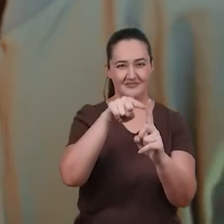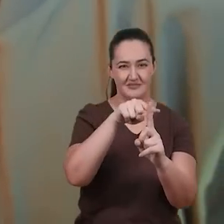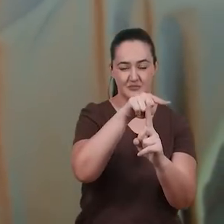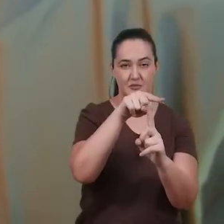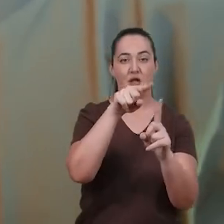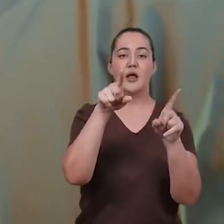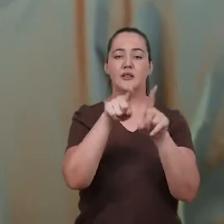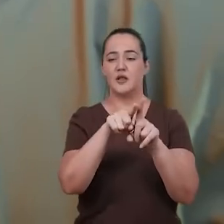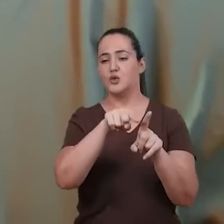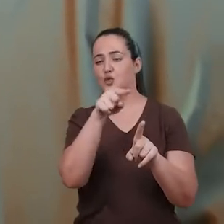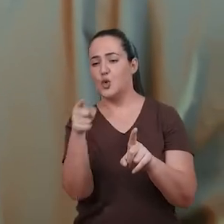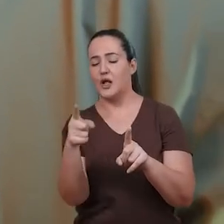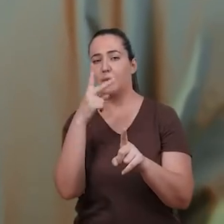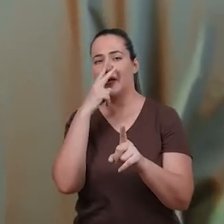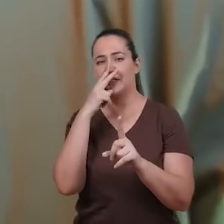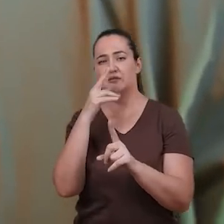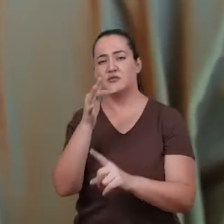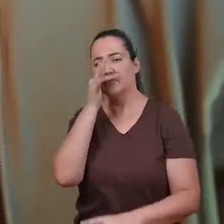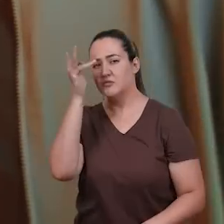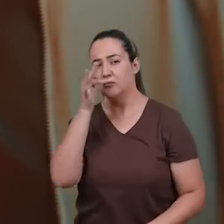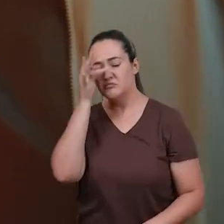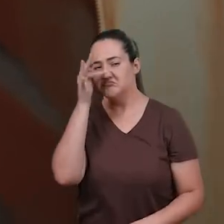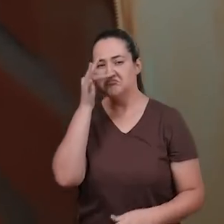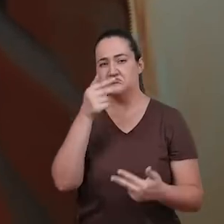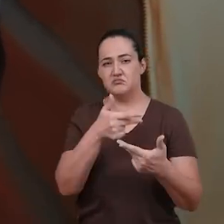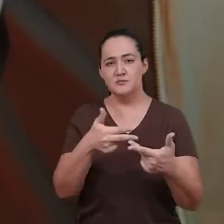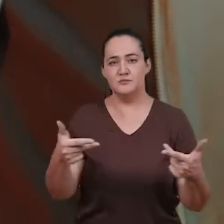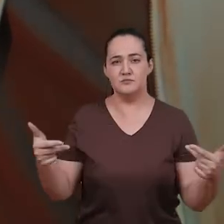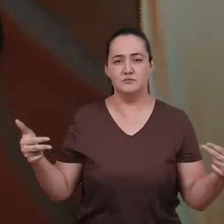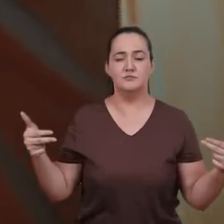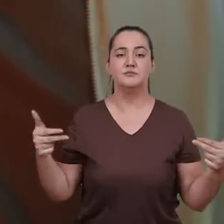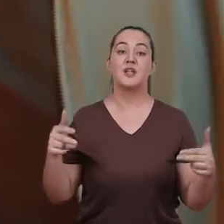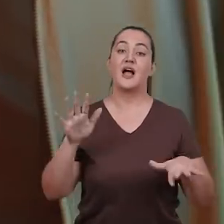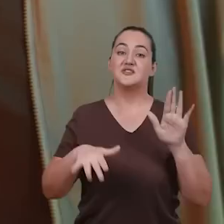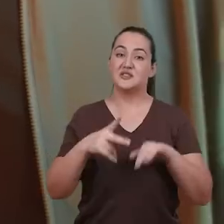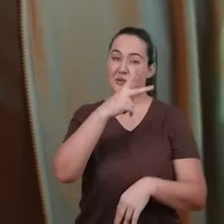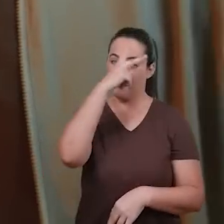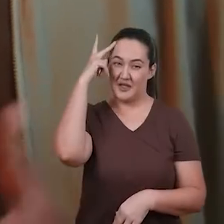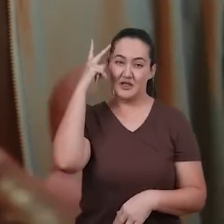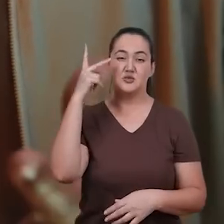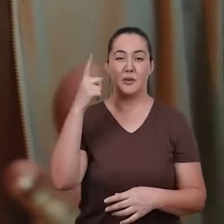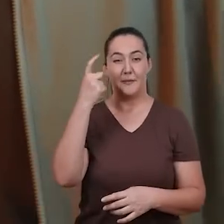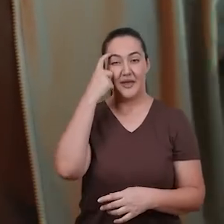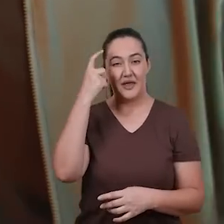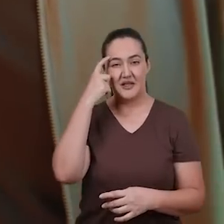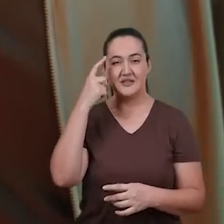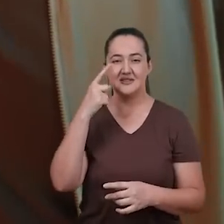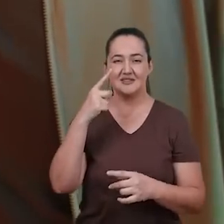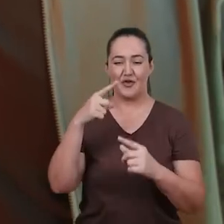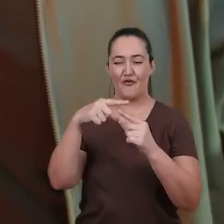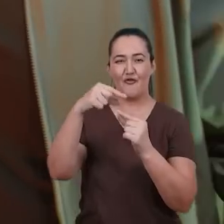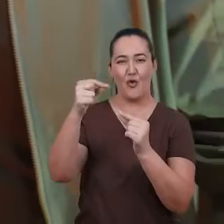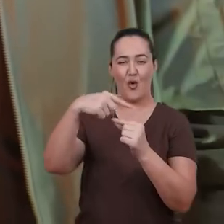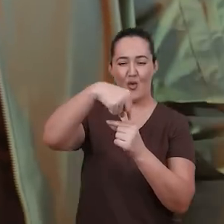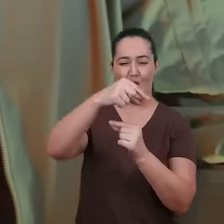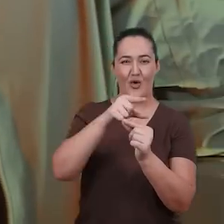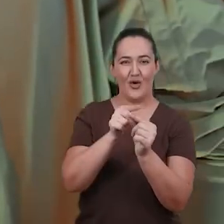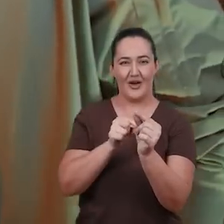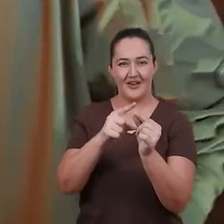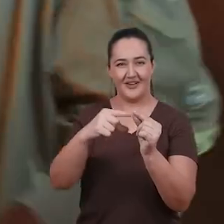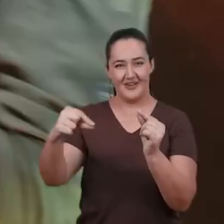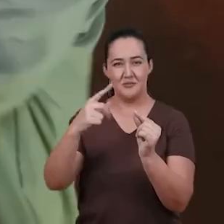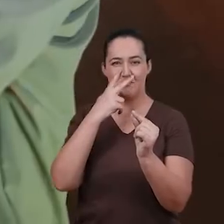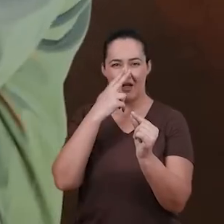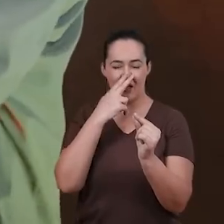uma flor, algum tipo de objeto assim. Alguns pensam que seria até um trevo, não sei. Alguma